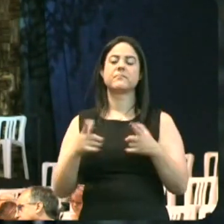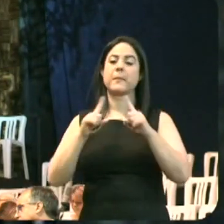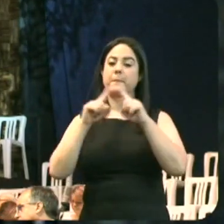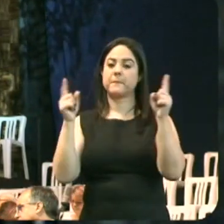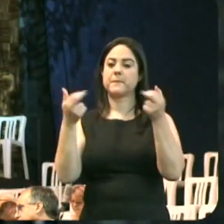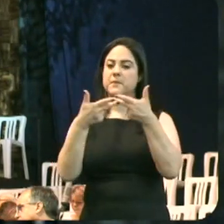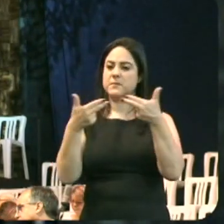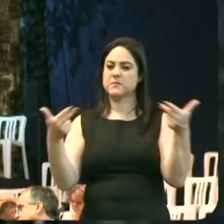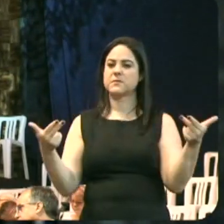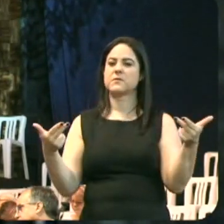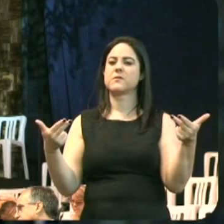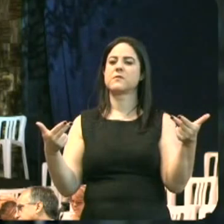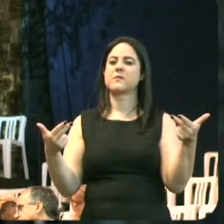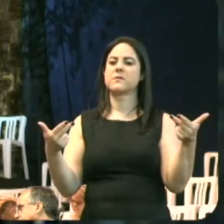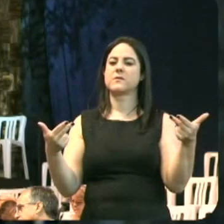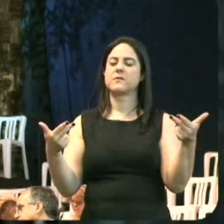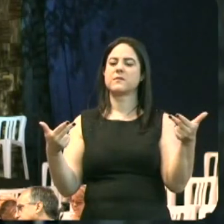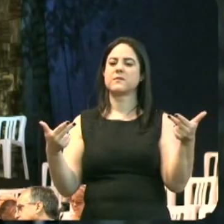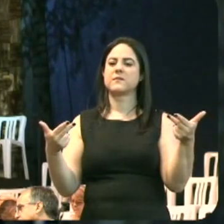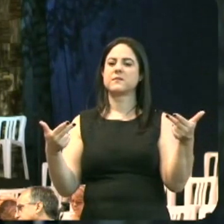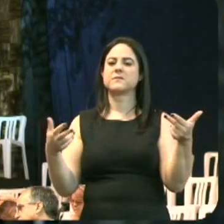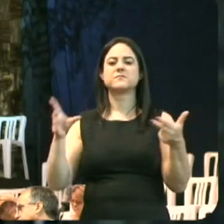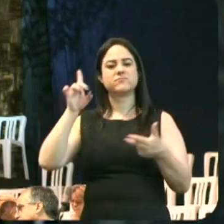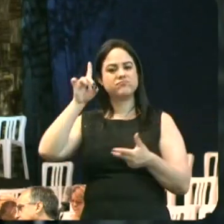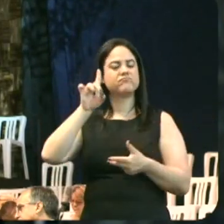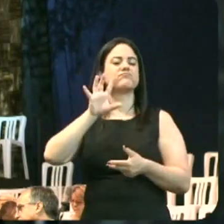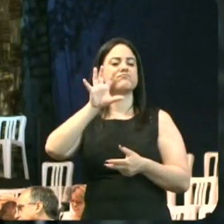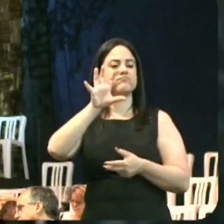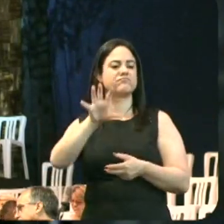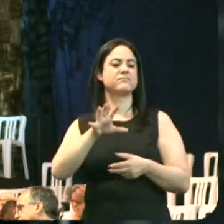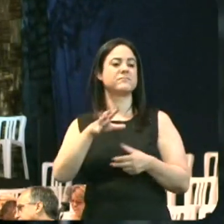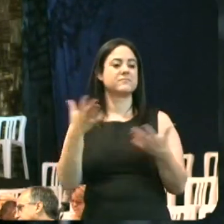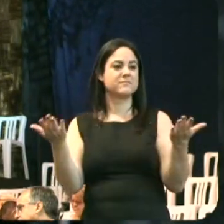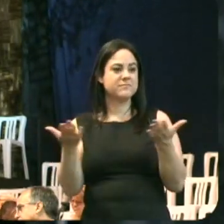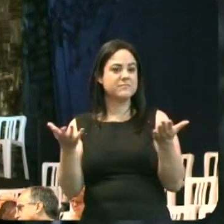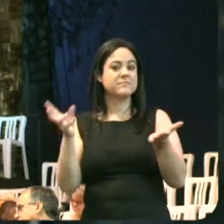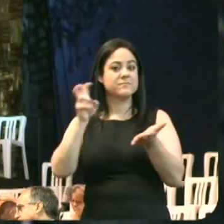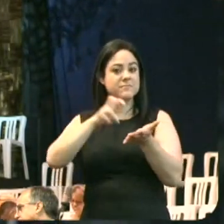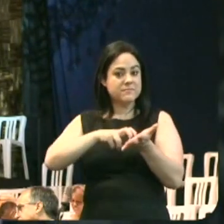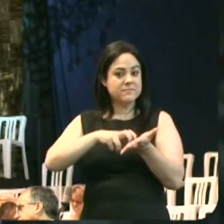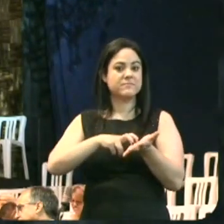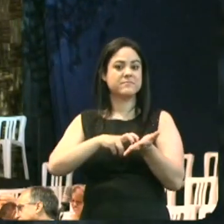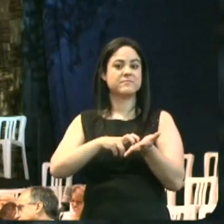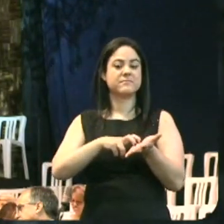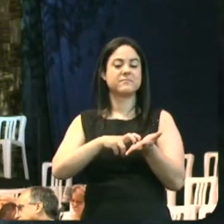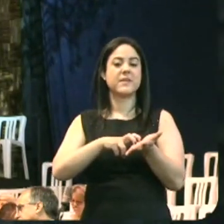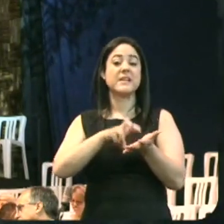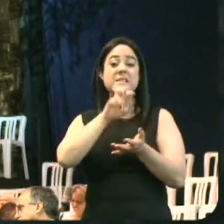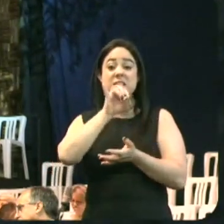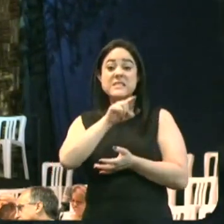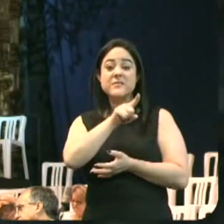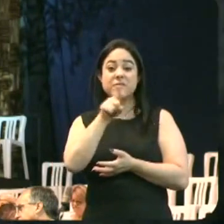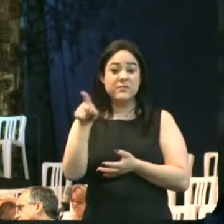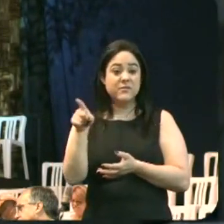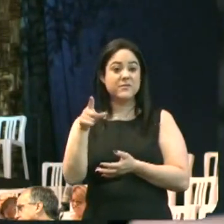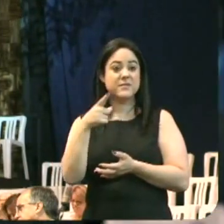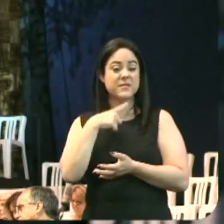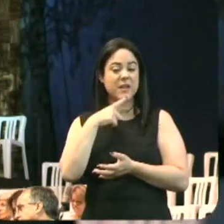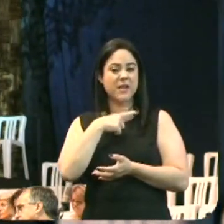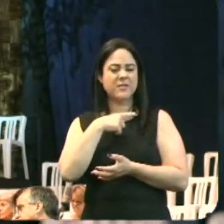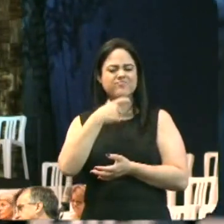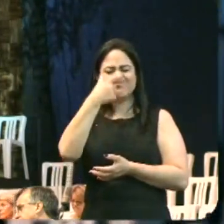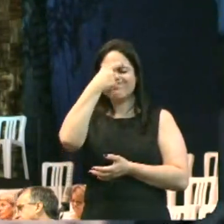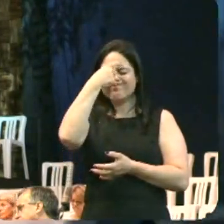Mas as coisas de Deus acontecem. Então, nessa manhã, se você chegou aqui com a tua